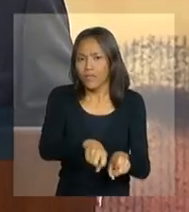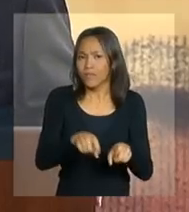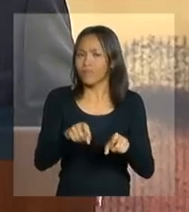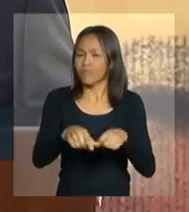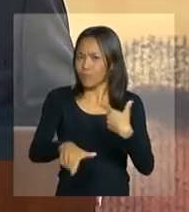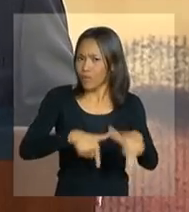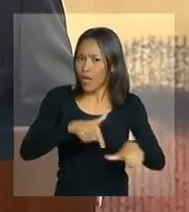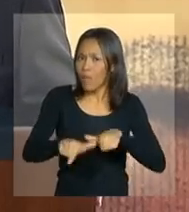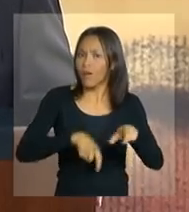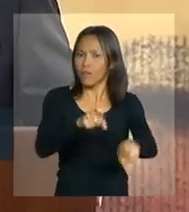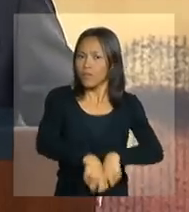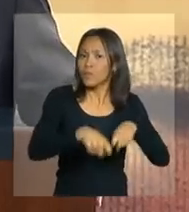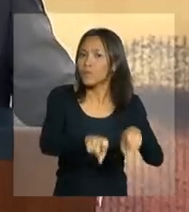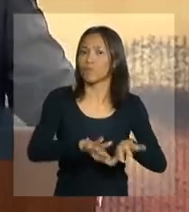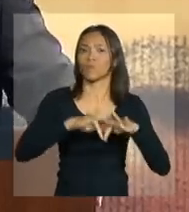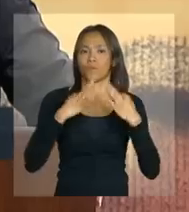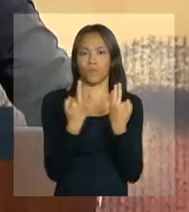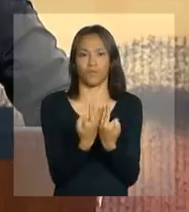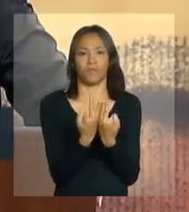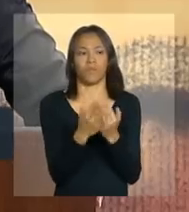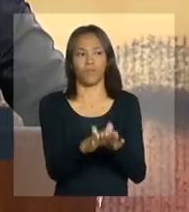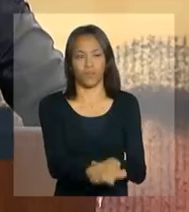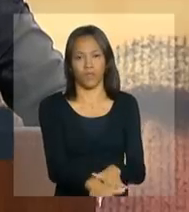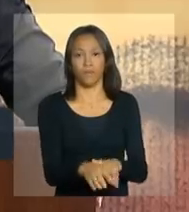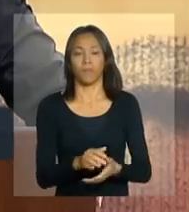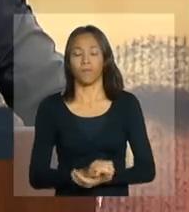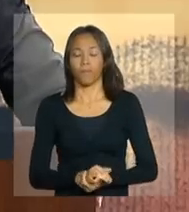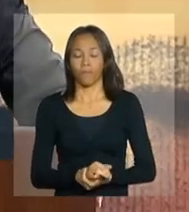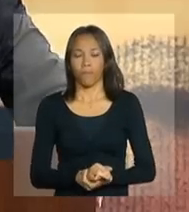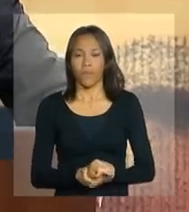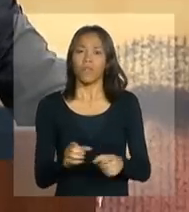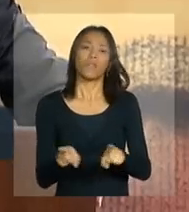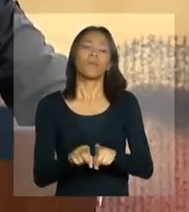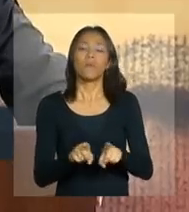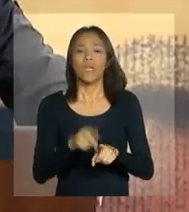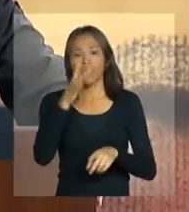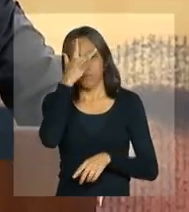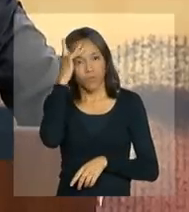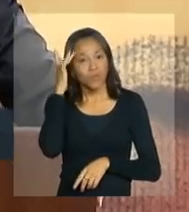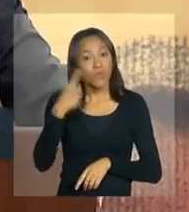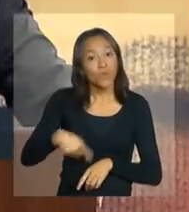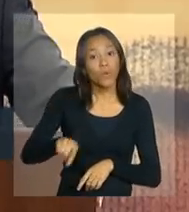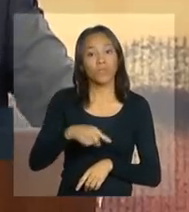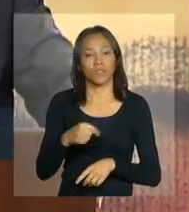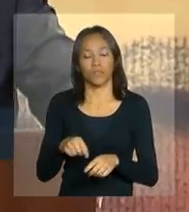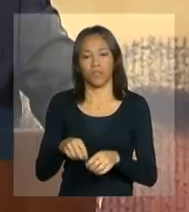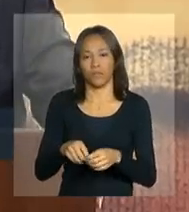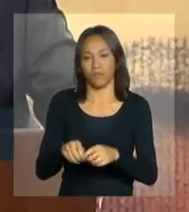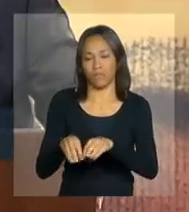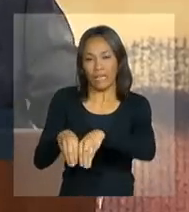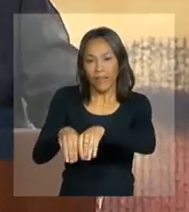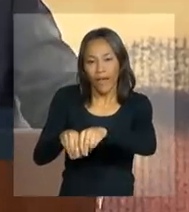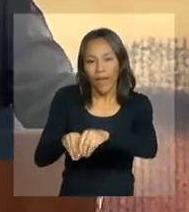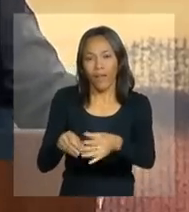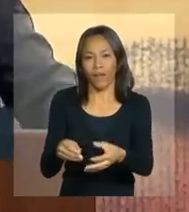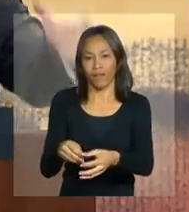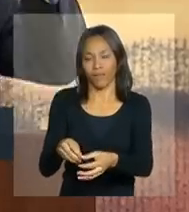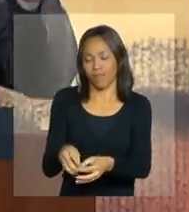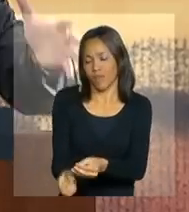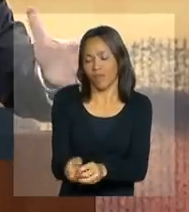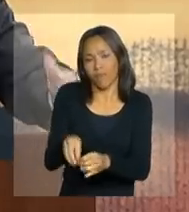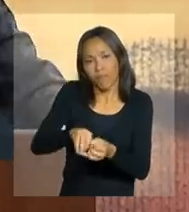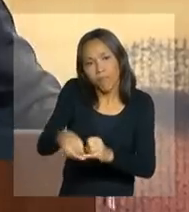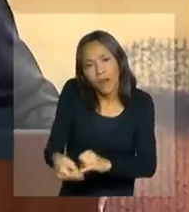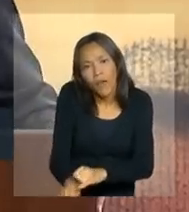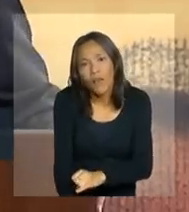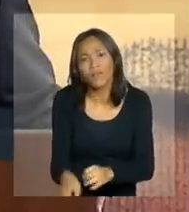Familiar né Então as os os produtores quilombolas que produzem produtos